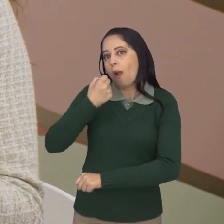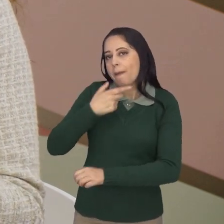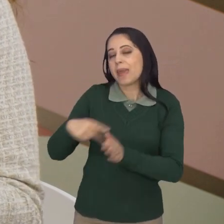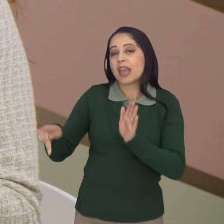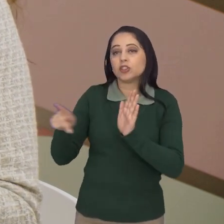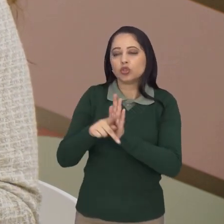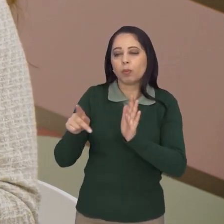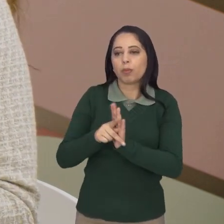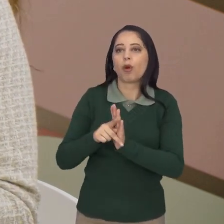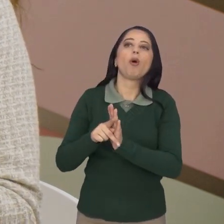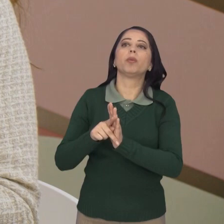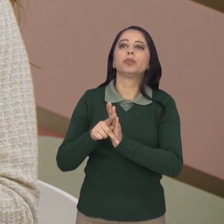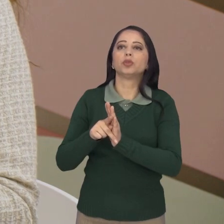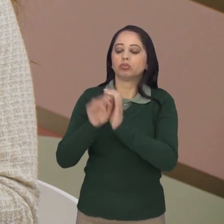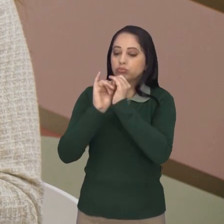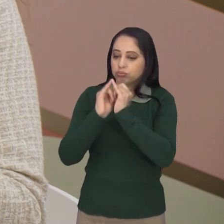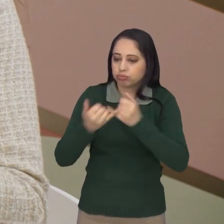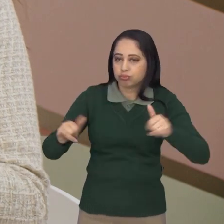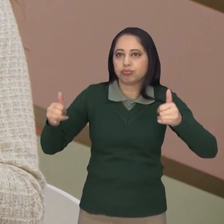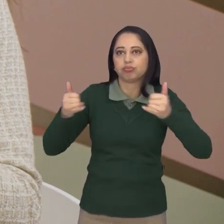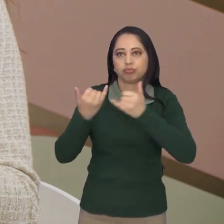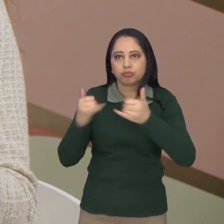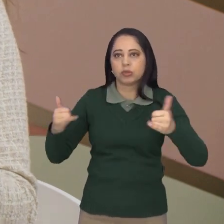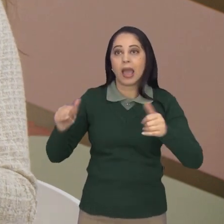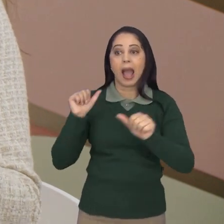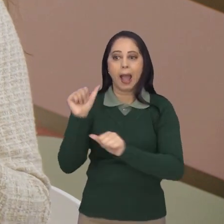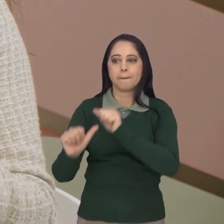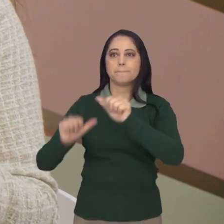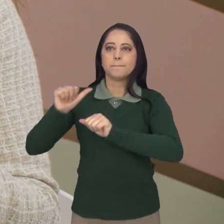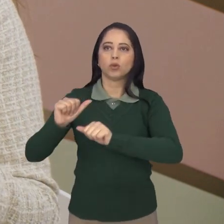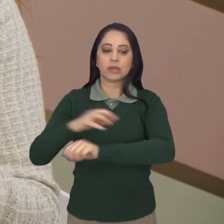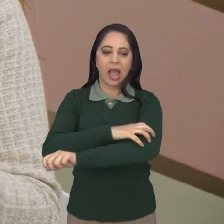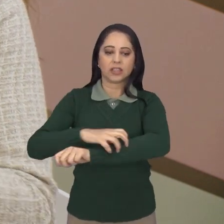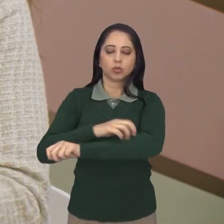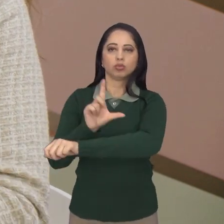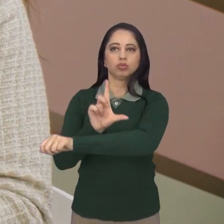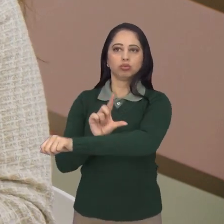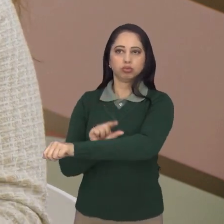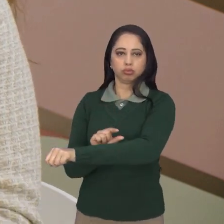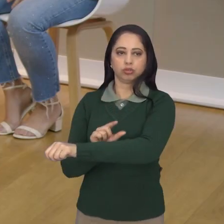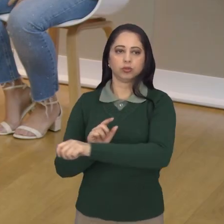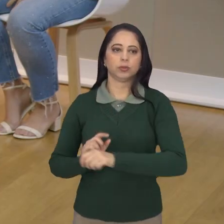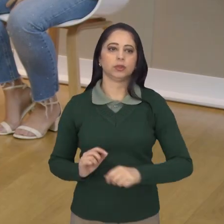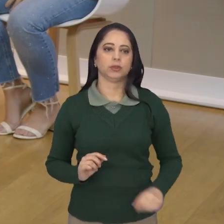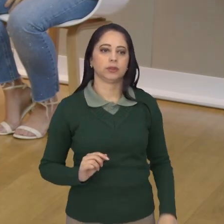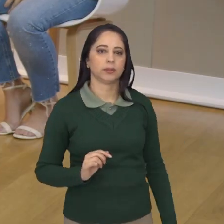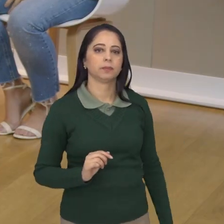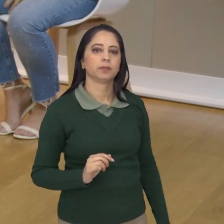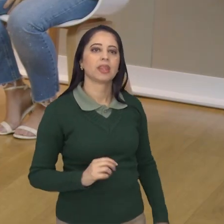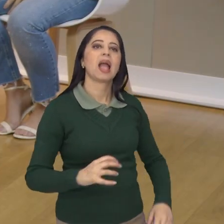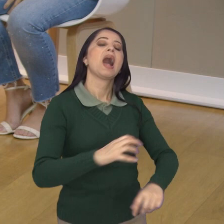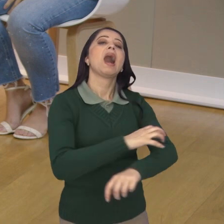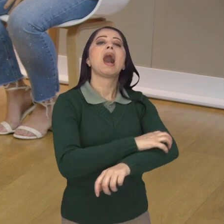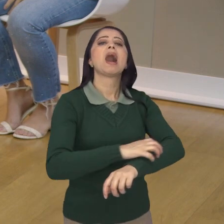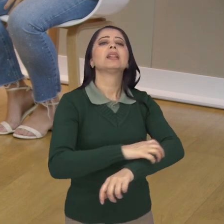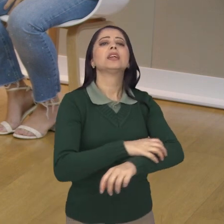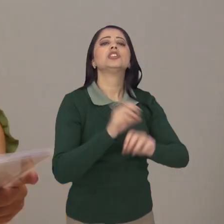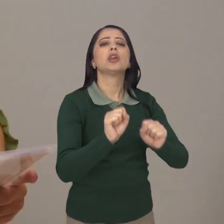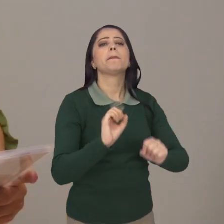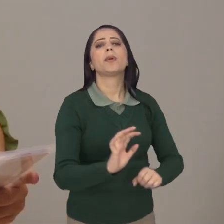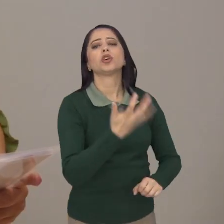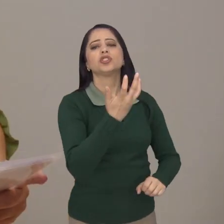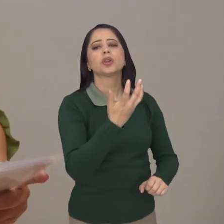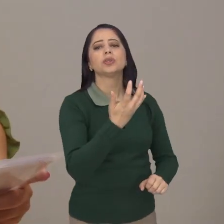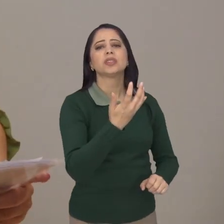medicação segura para o que vai conseguir reverter aquele quadro alérgico na crise mais grave. Entendi. A alergia também ela pode acontecer por